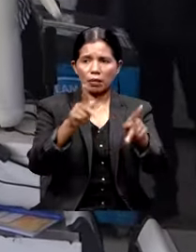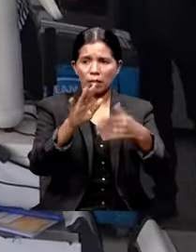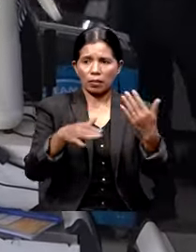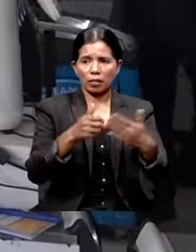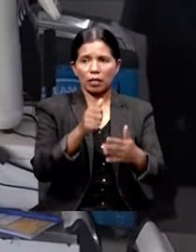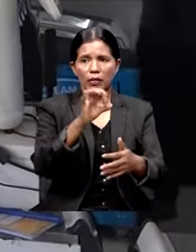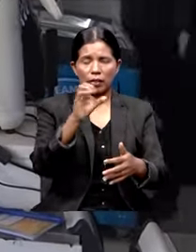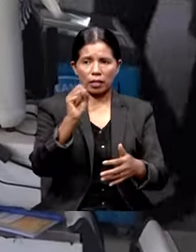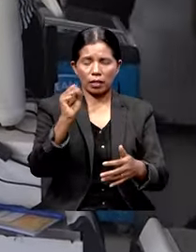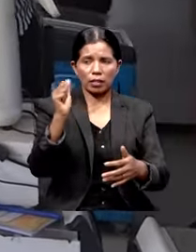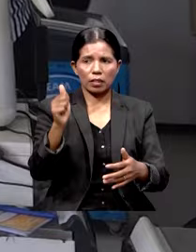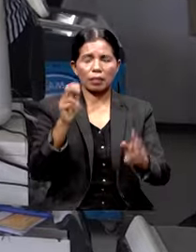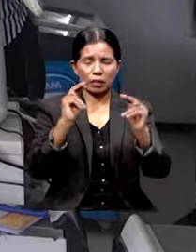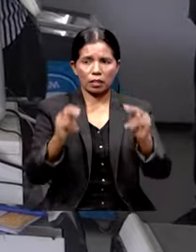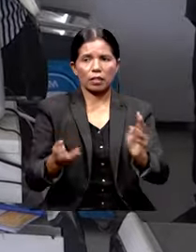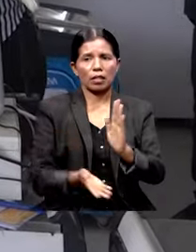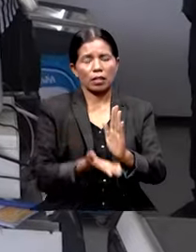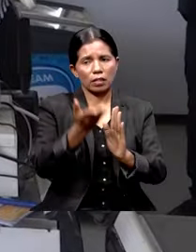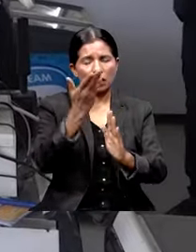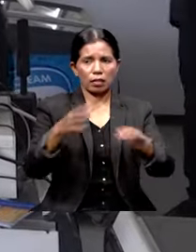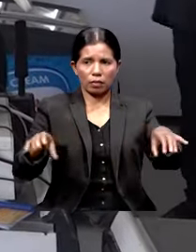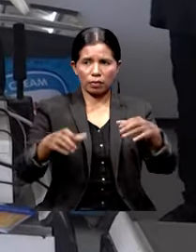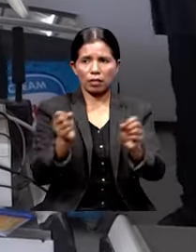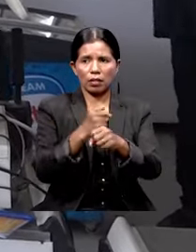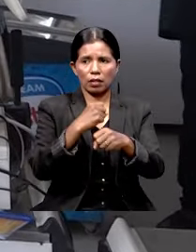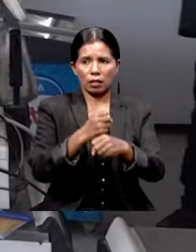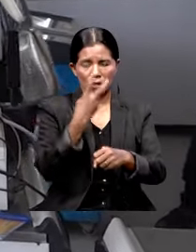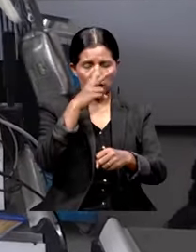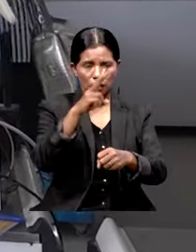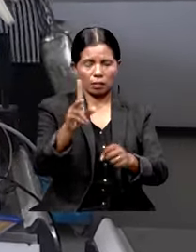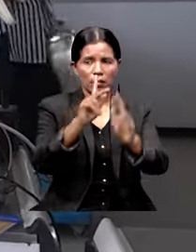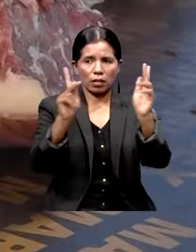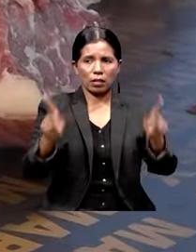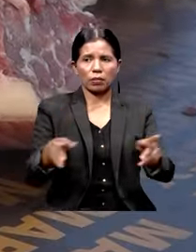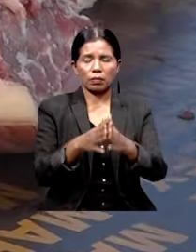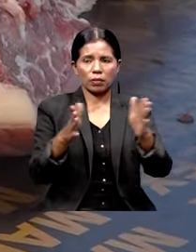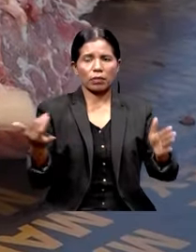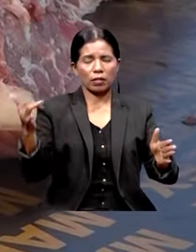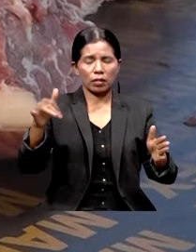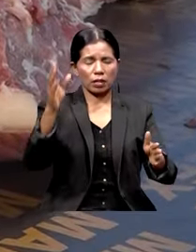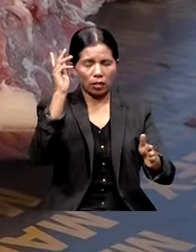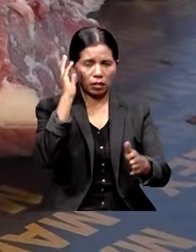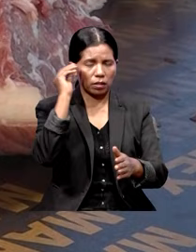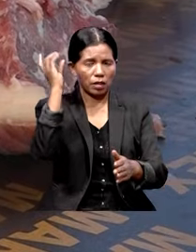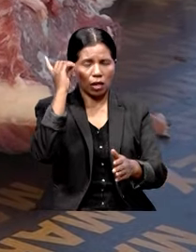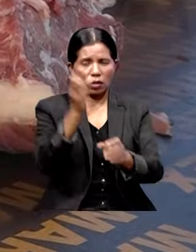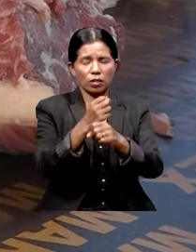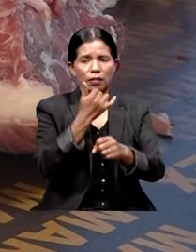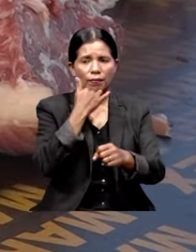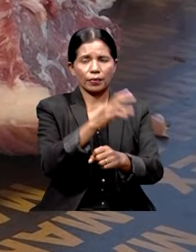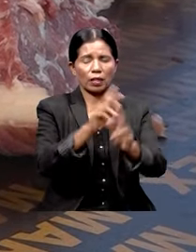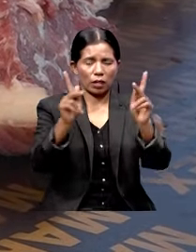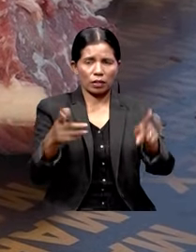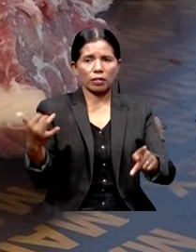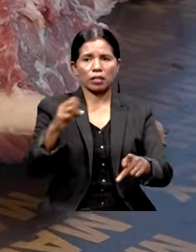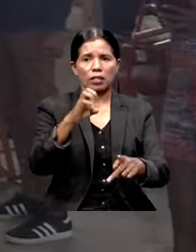IFAESA precisa assaine qualidade serviço, anesan halo inspeção, ba loza bo sira nebe desconfia halau fraude, anesan loza